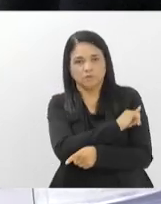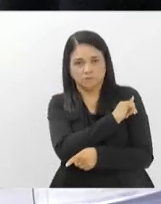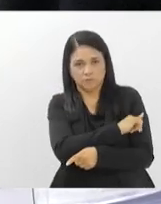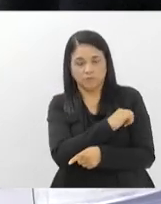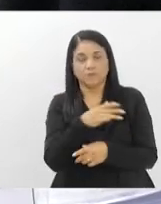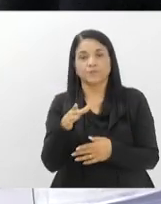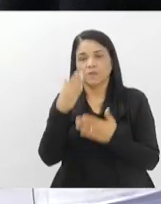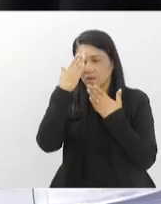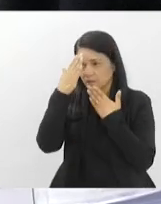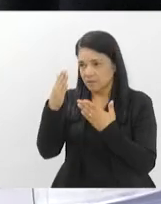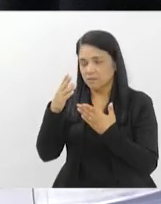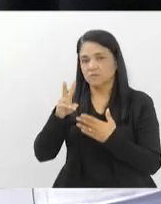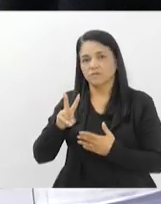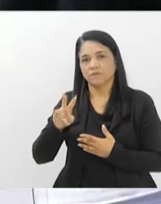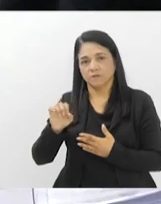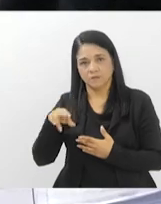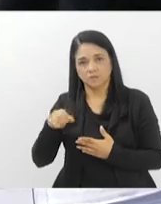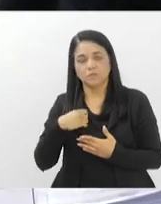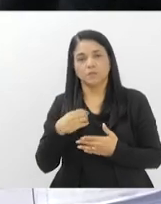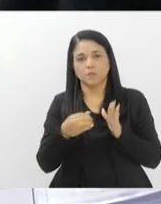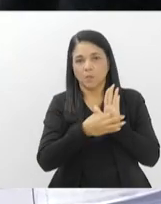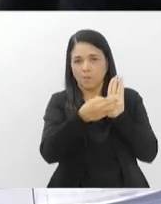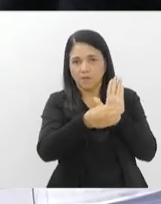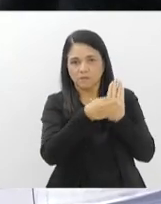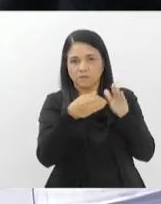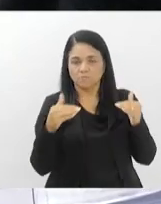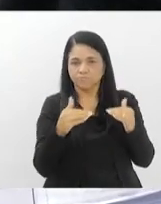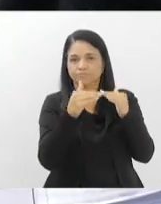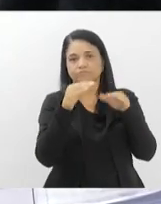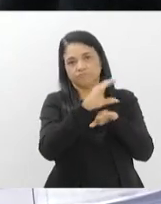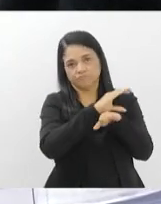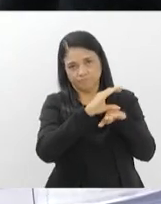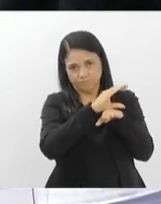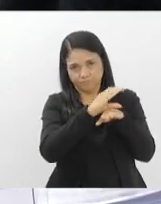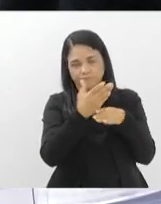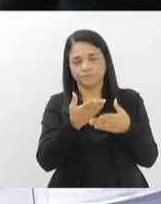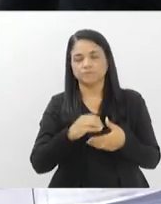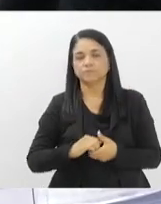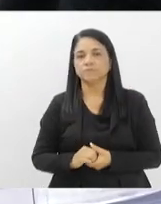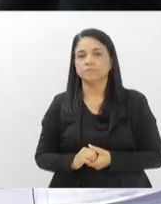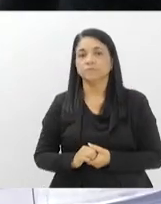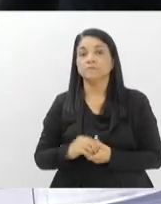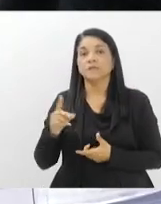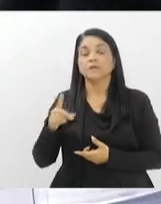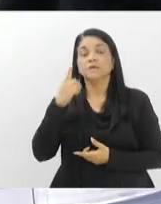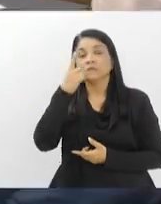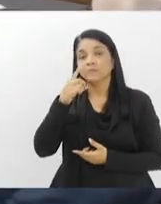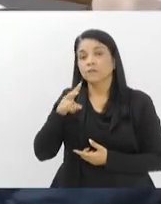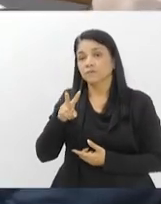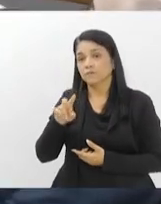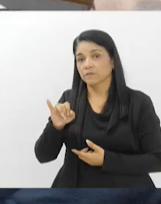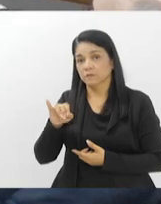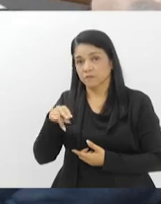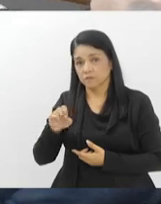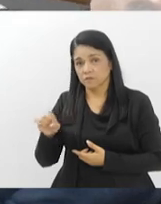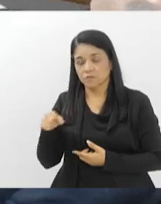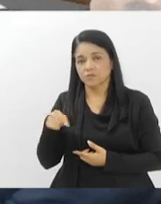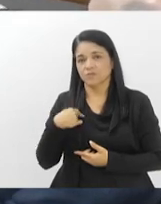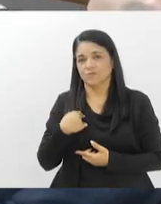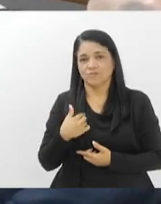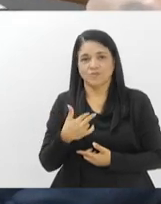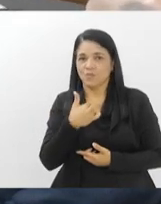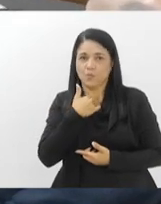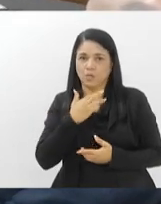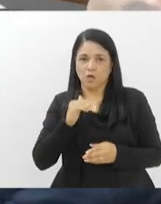Cozzolino pelo parecer favorável, dando pela constitucionalidade. Deputado Cozzolino, deputado Luiz Paulo, não poderia